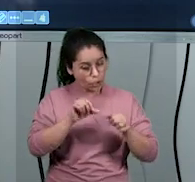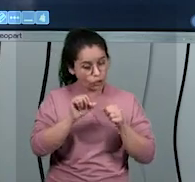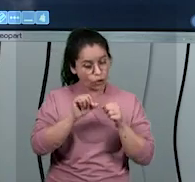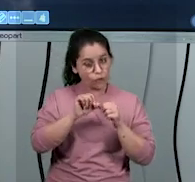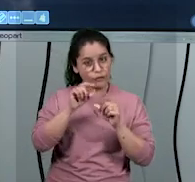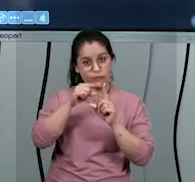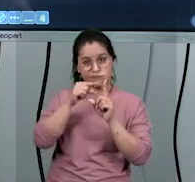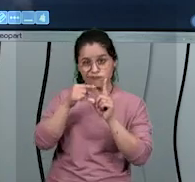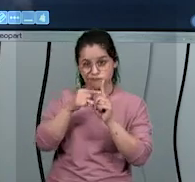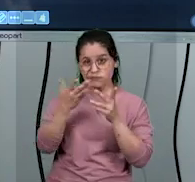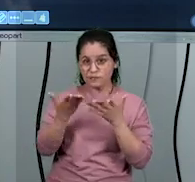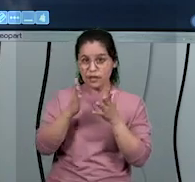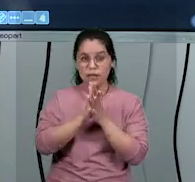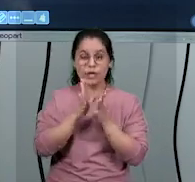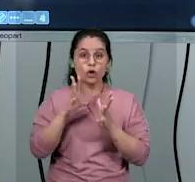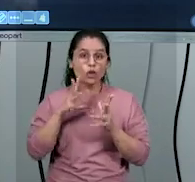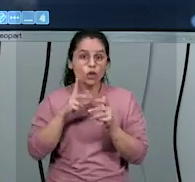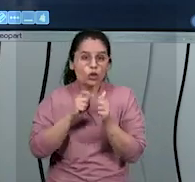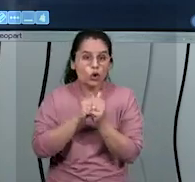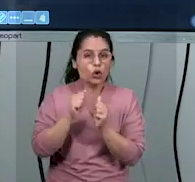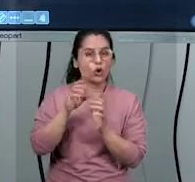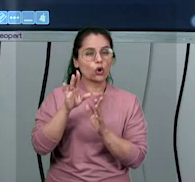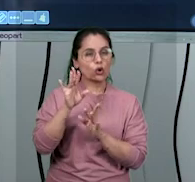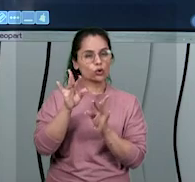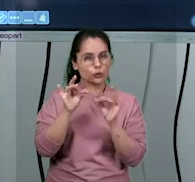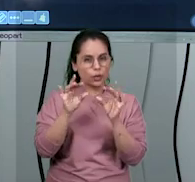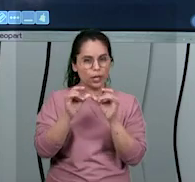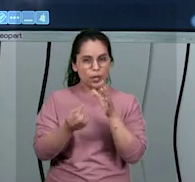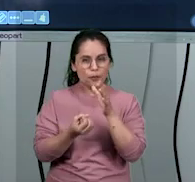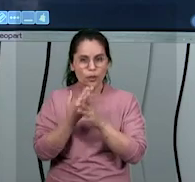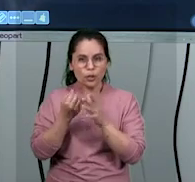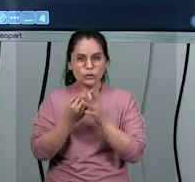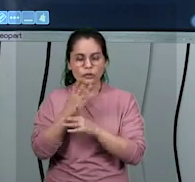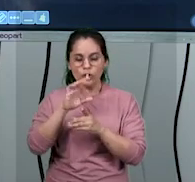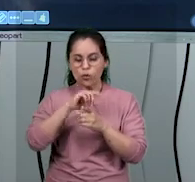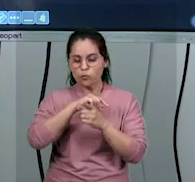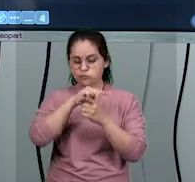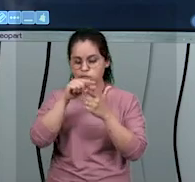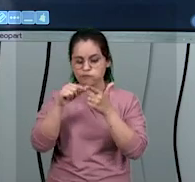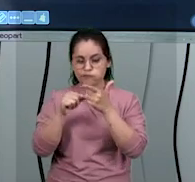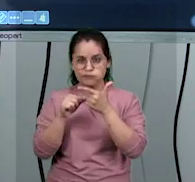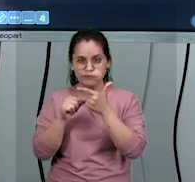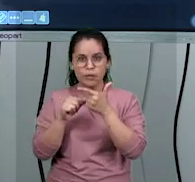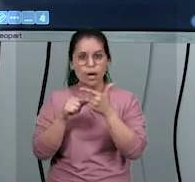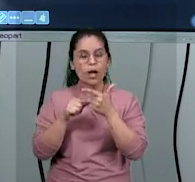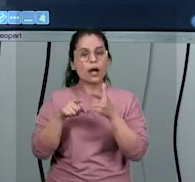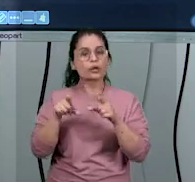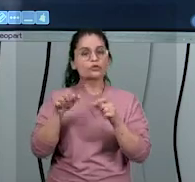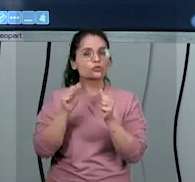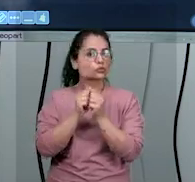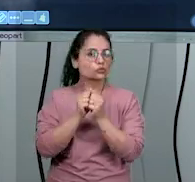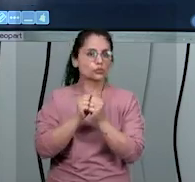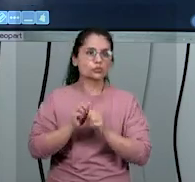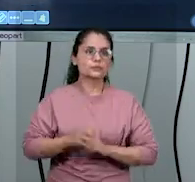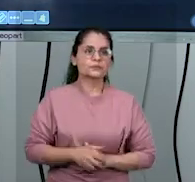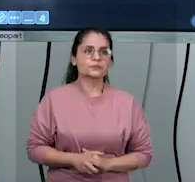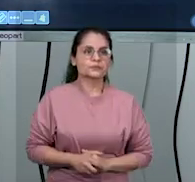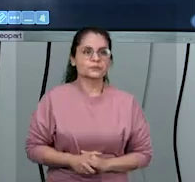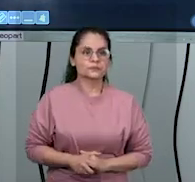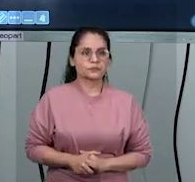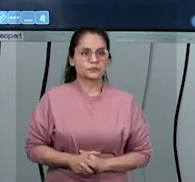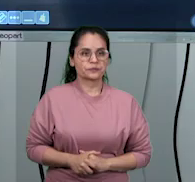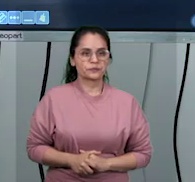é esse líquido todo junto, né? O que produziu na vesícula, o que produziu na próstata e mais os espermatozoides.